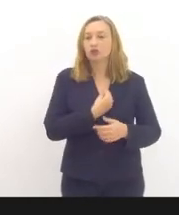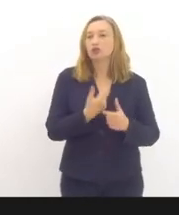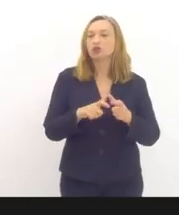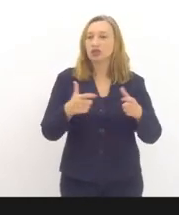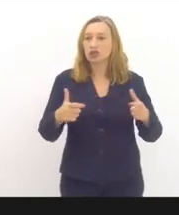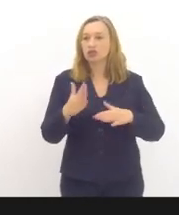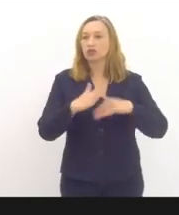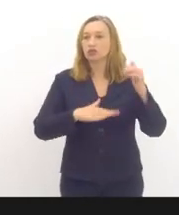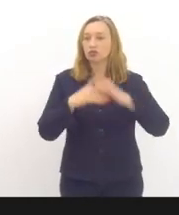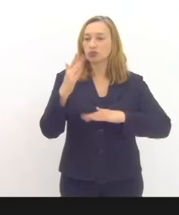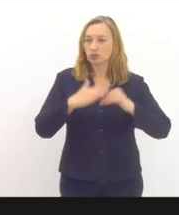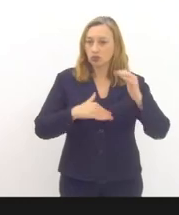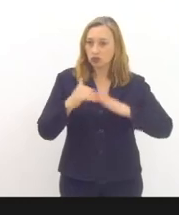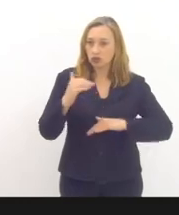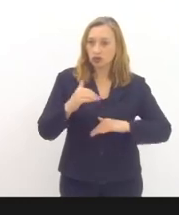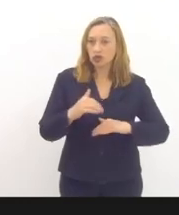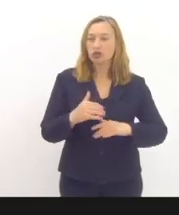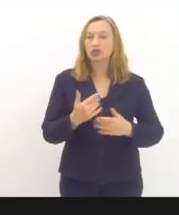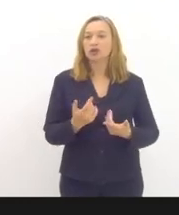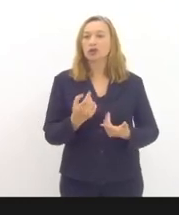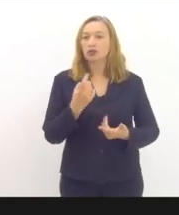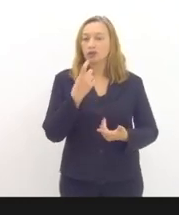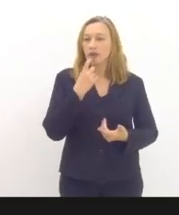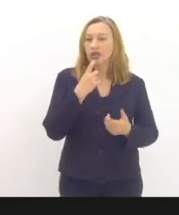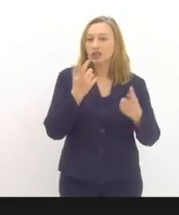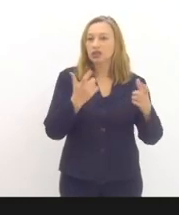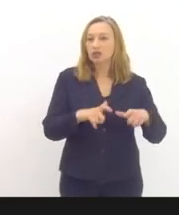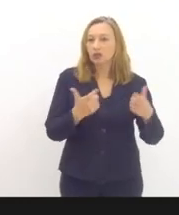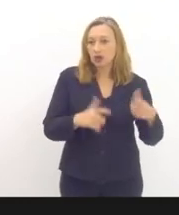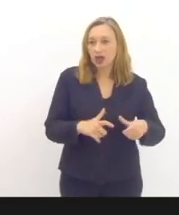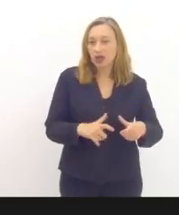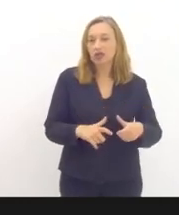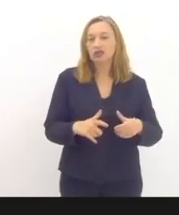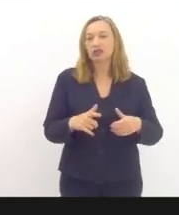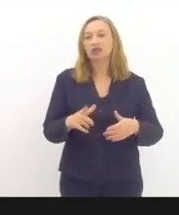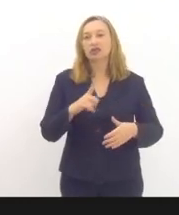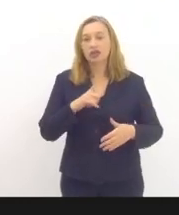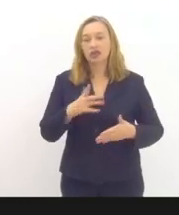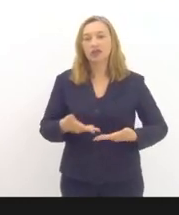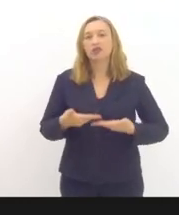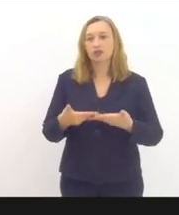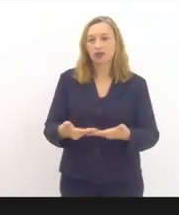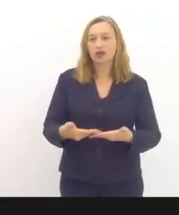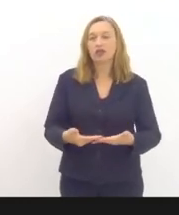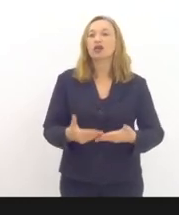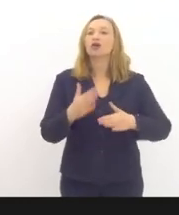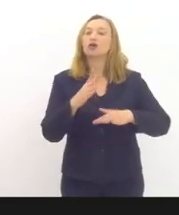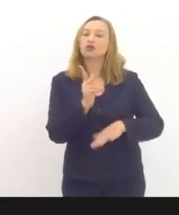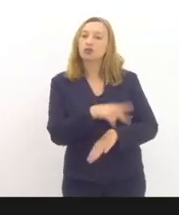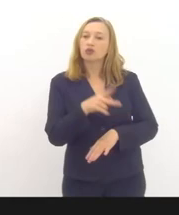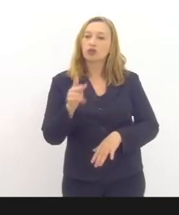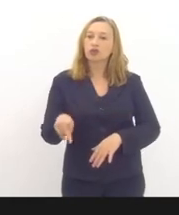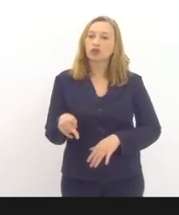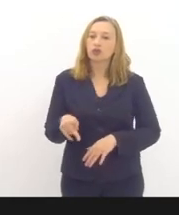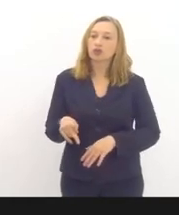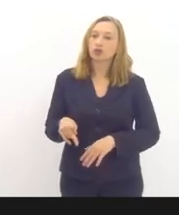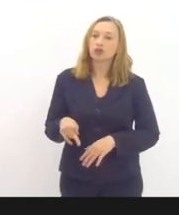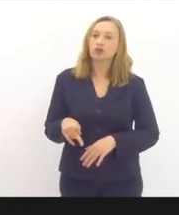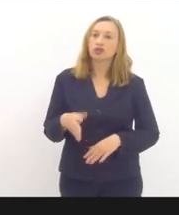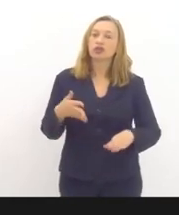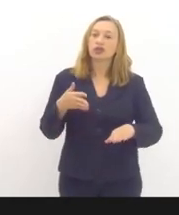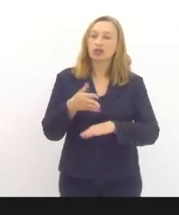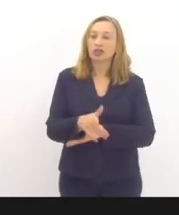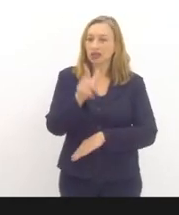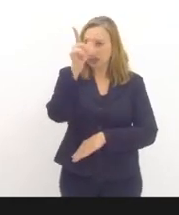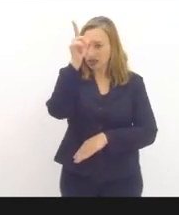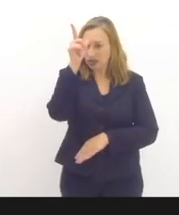estão lotados ou próximos a regiões que têm esse tipo de oferta. Tá? Os professores que são de entrada em